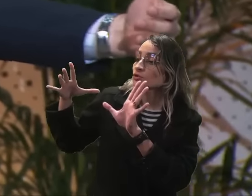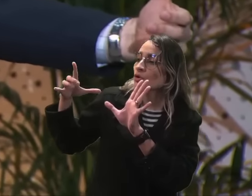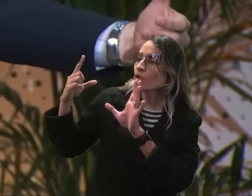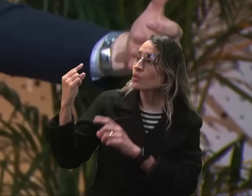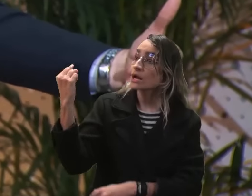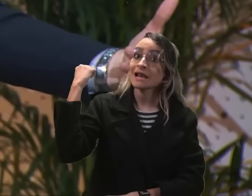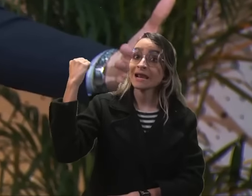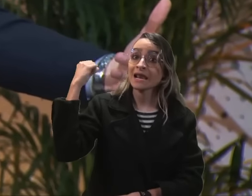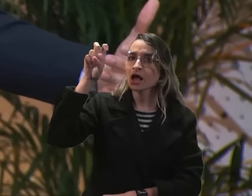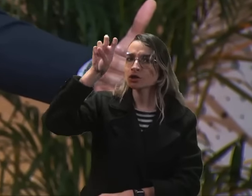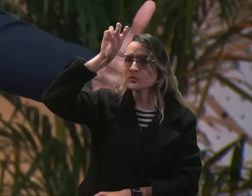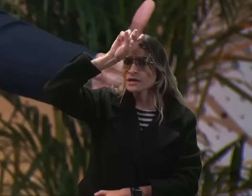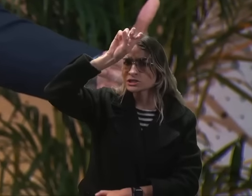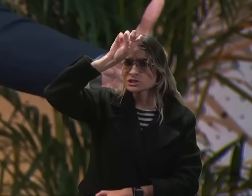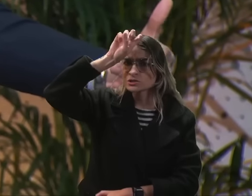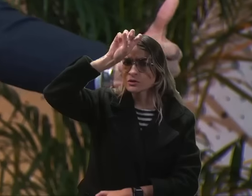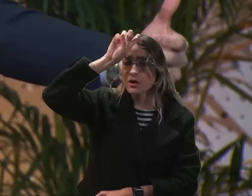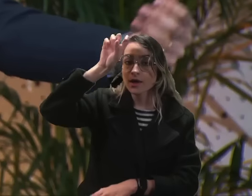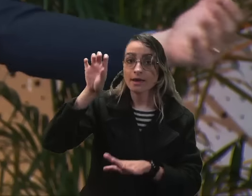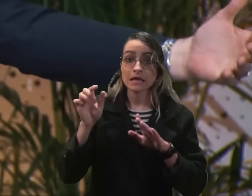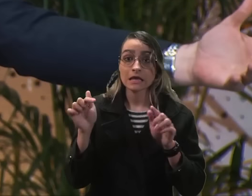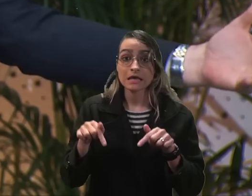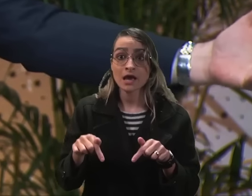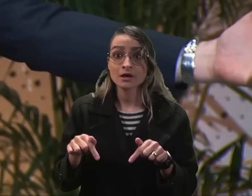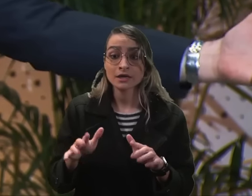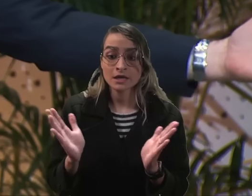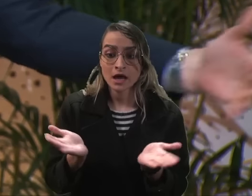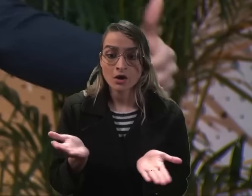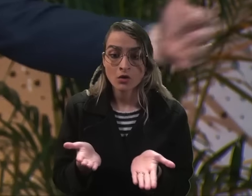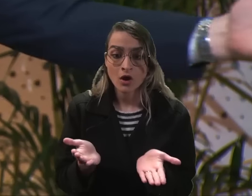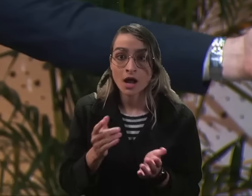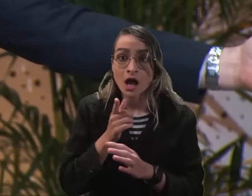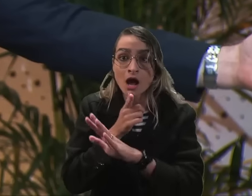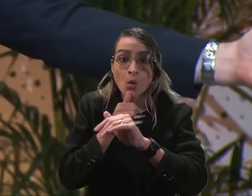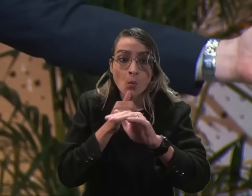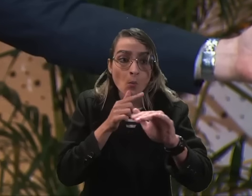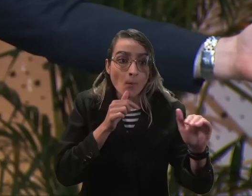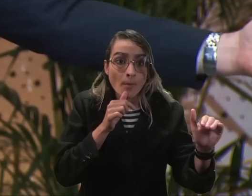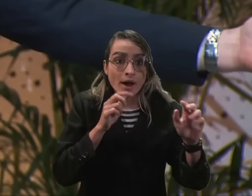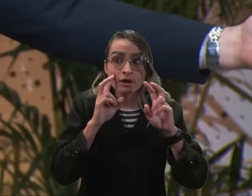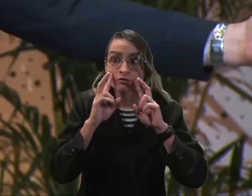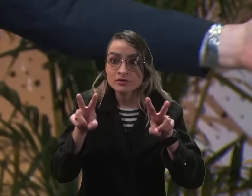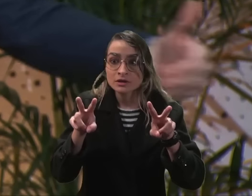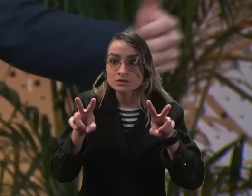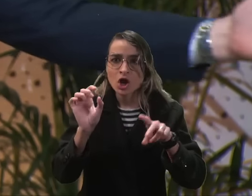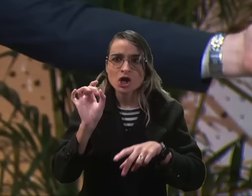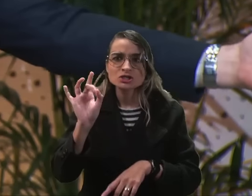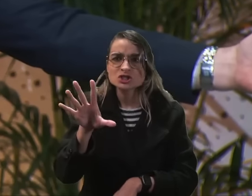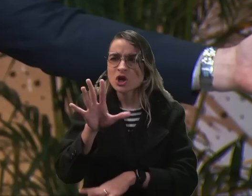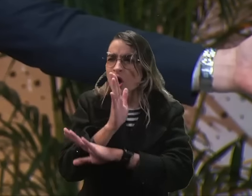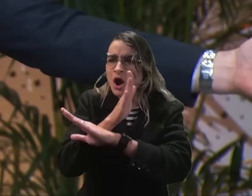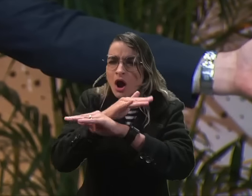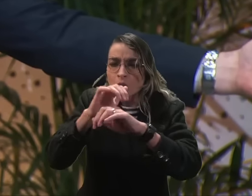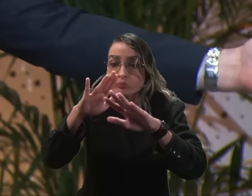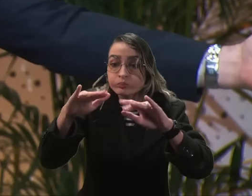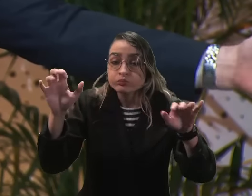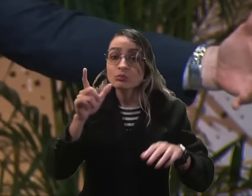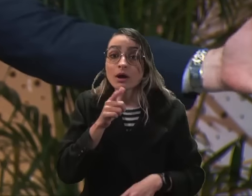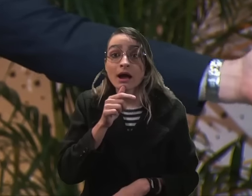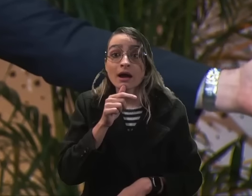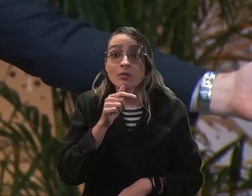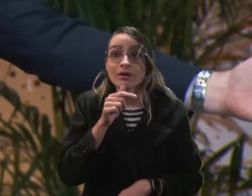e um mar diante de nós não temos para onde escapar morreremos aqui acabou toda a nossa esperança acabou toda a nossa fé aqui